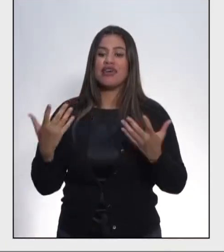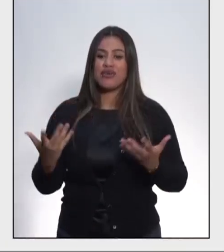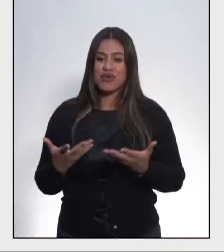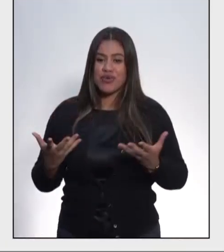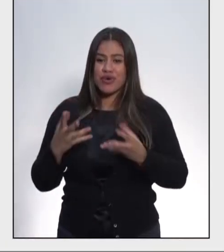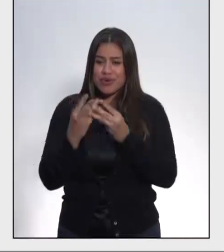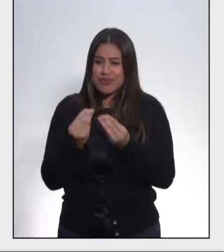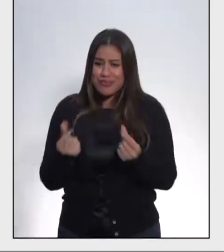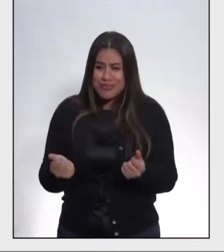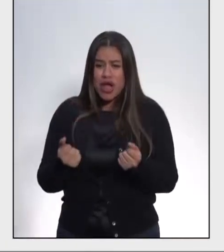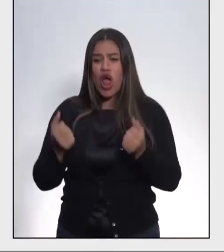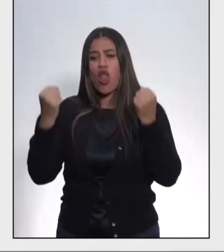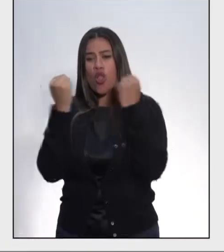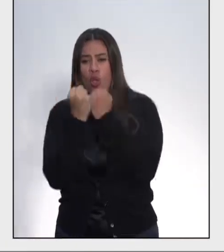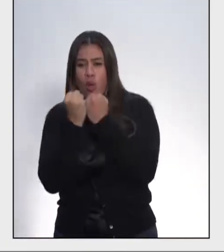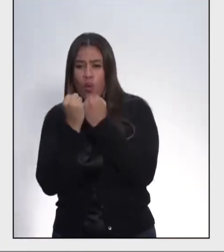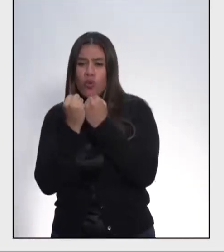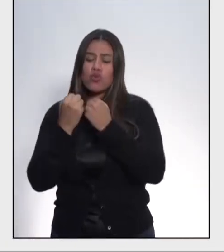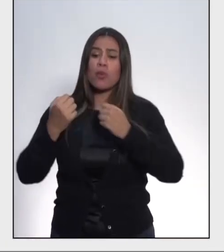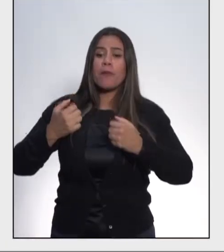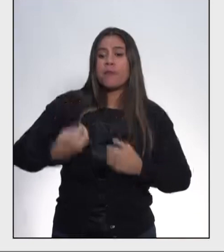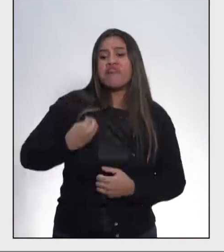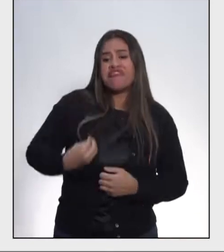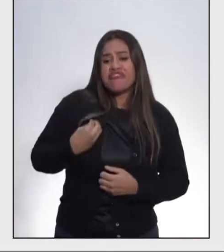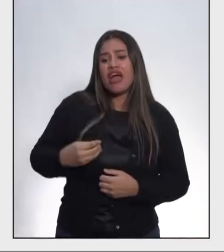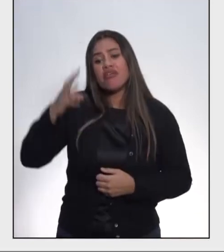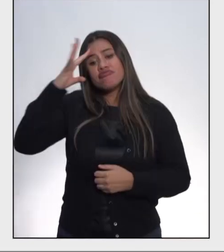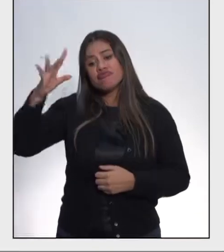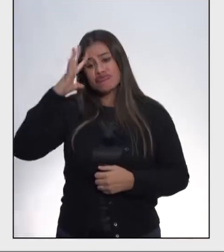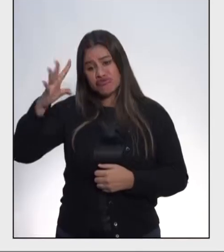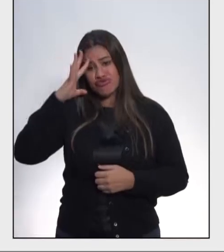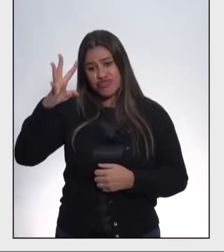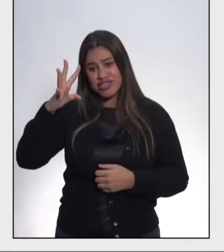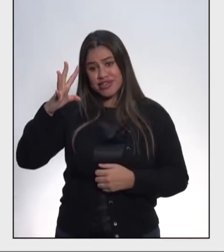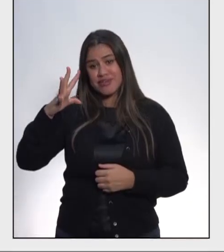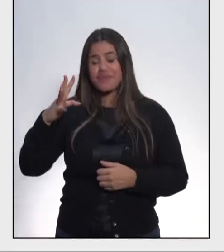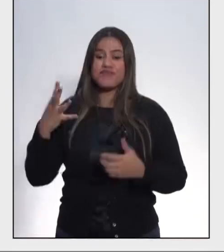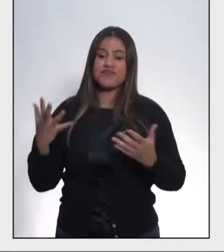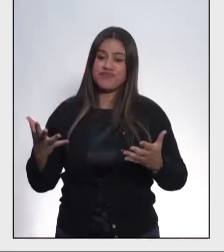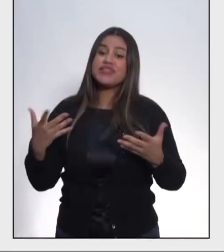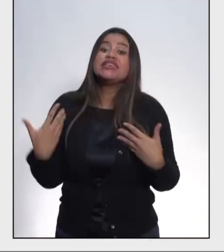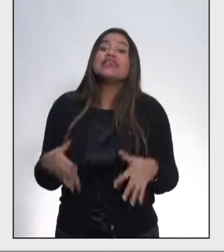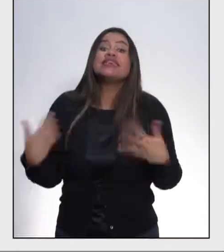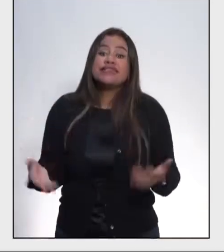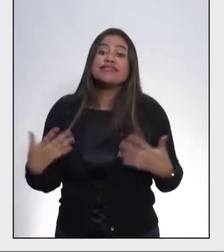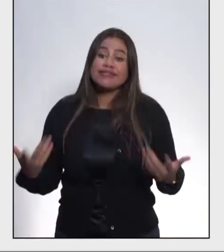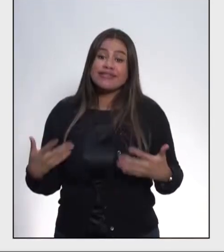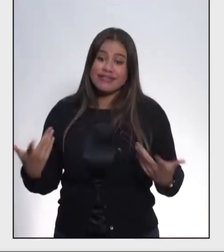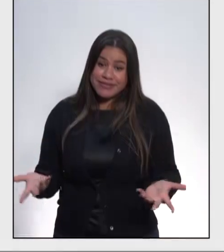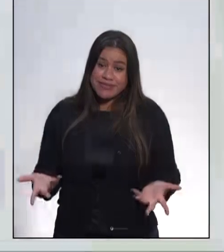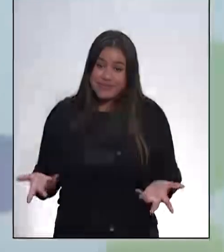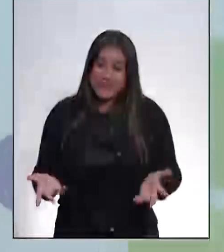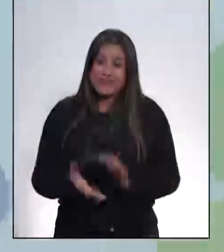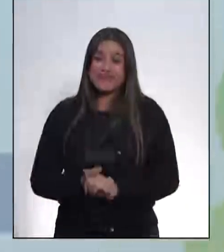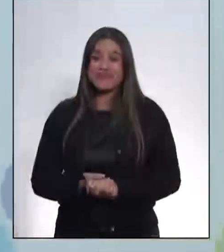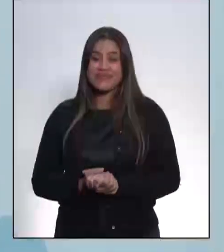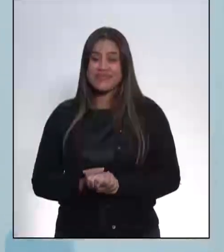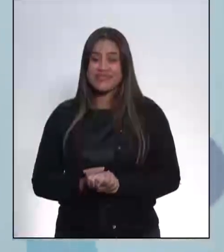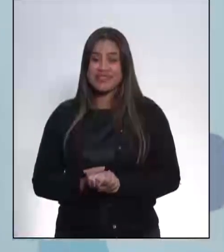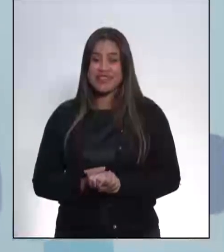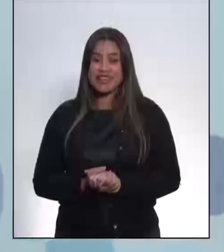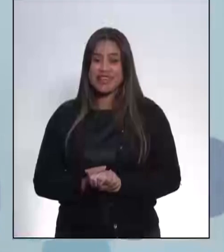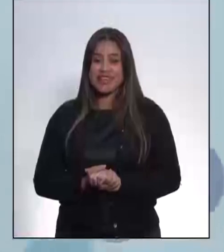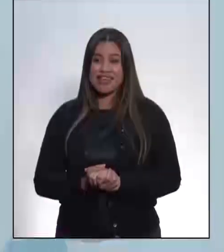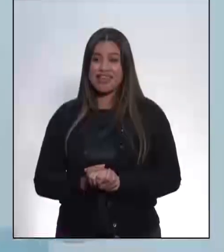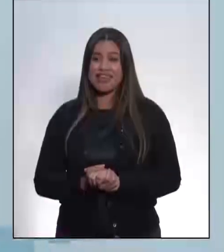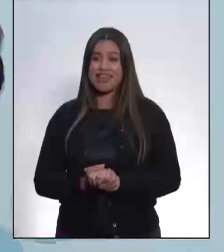disseminaram pela necessidade de luta, pela sobrevivência ou como filosofia pessoal de vida. Ora. Tá certo? Ele está perguntando qual